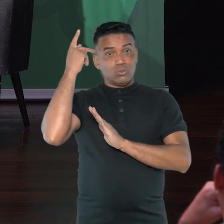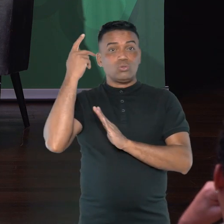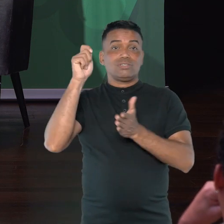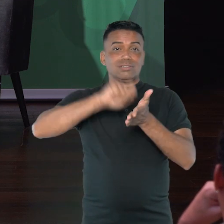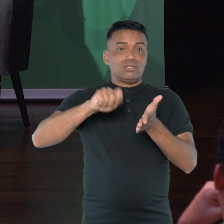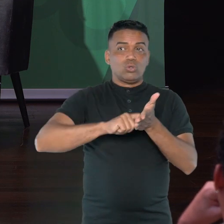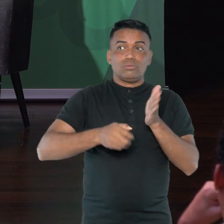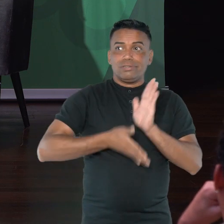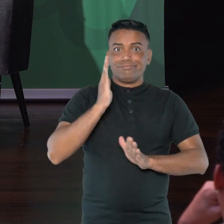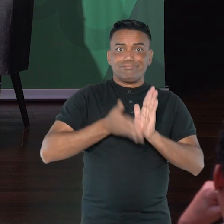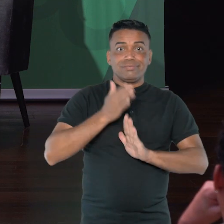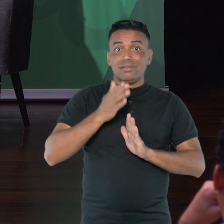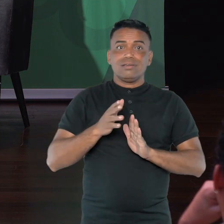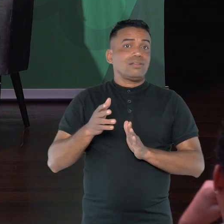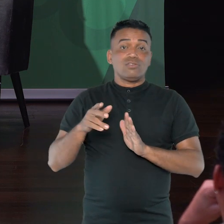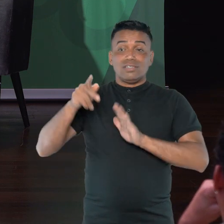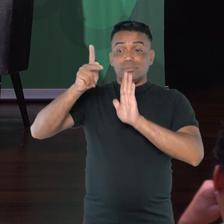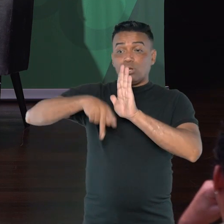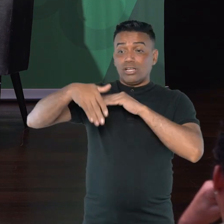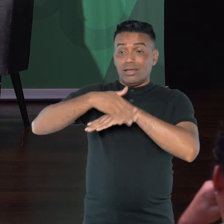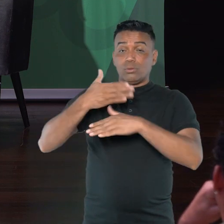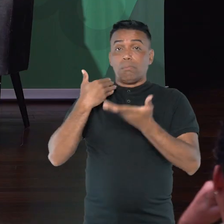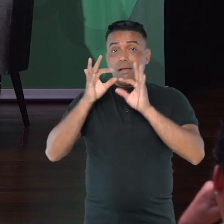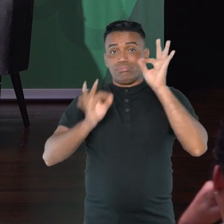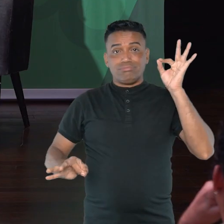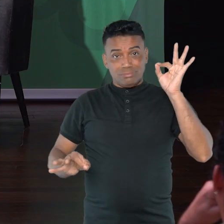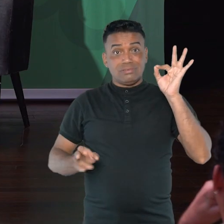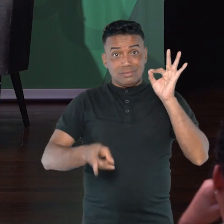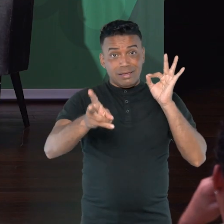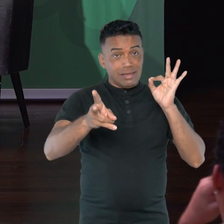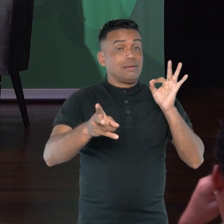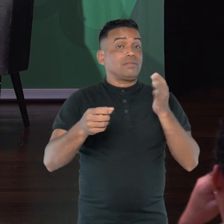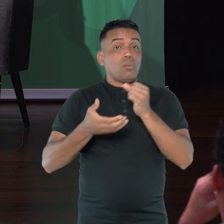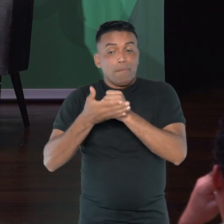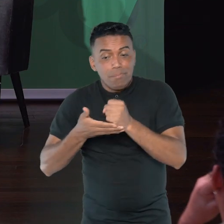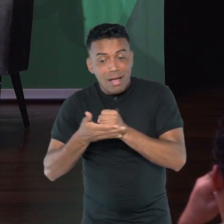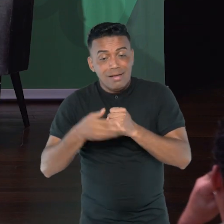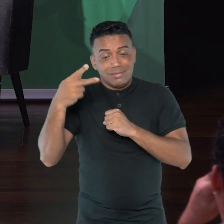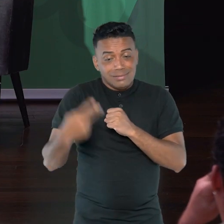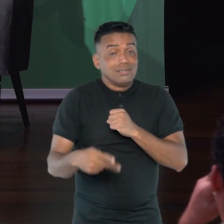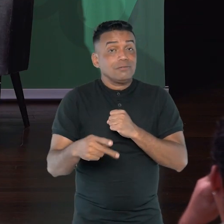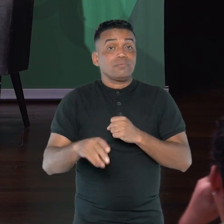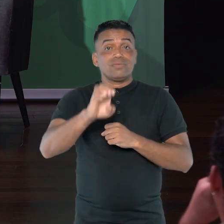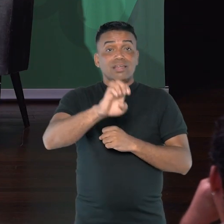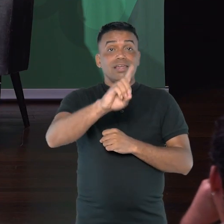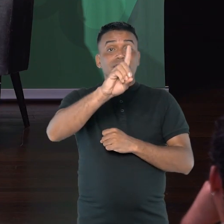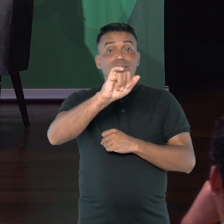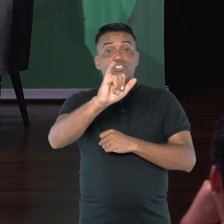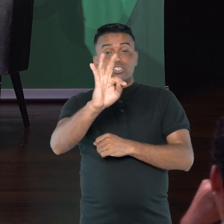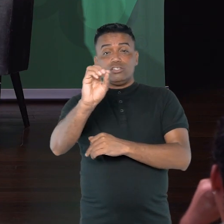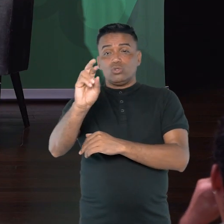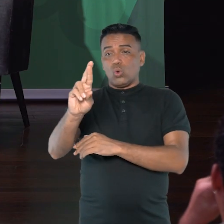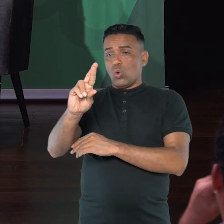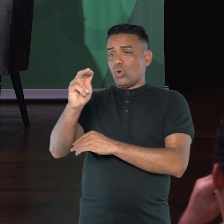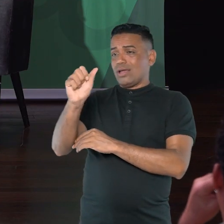eram impelidos a sair. Não, você faz o Sempre o Papo, sua base está aqui, a base das escritoras está aqui, por mais que das editoras está aqui, por mais que elas